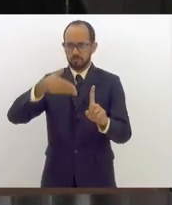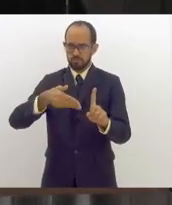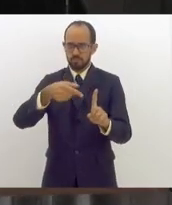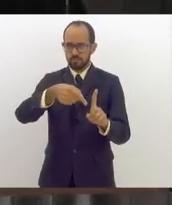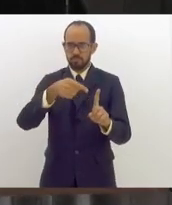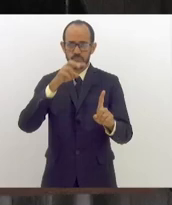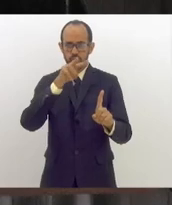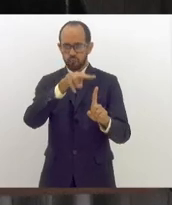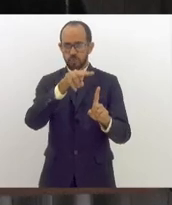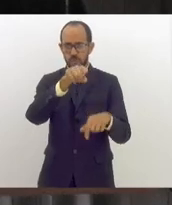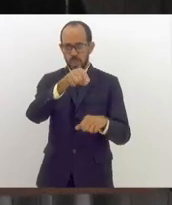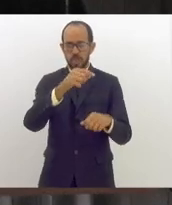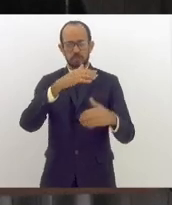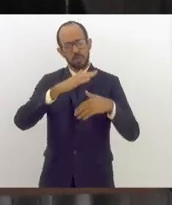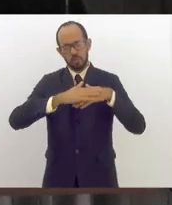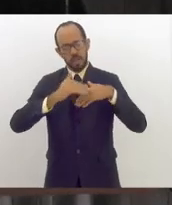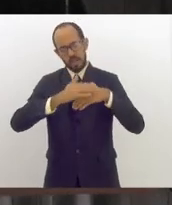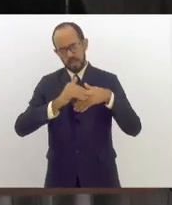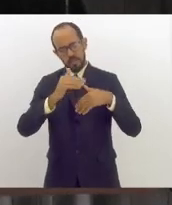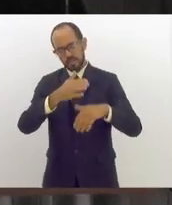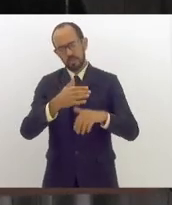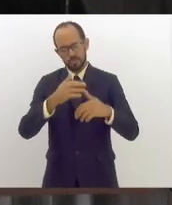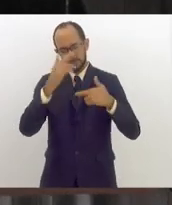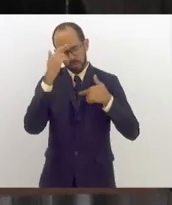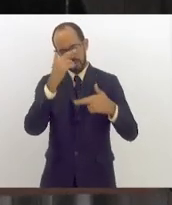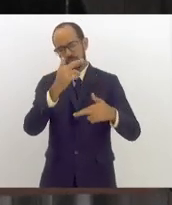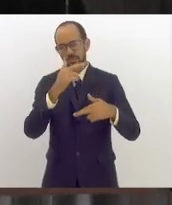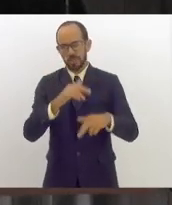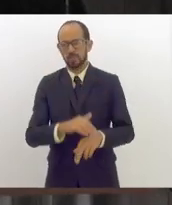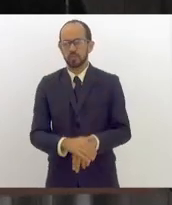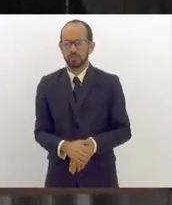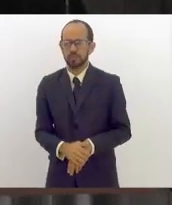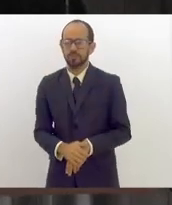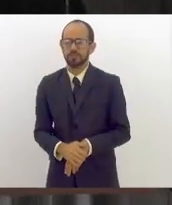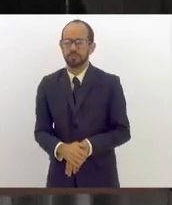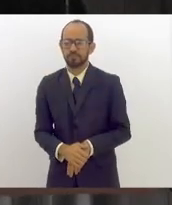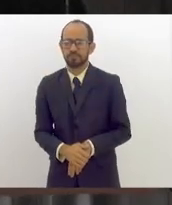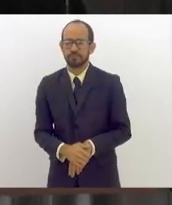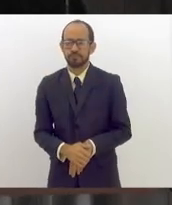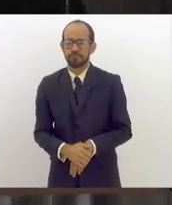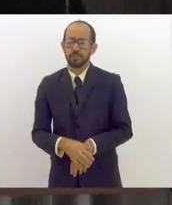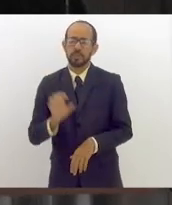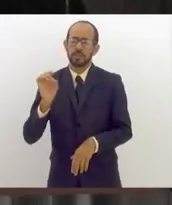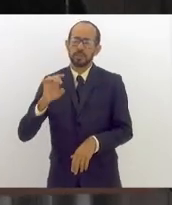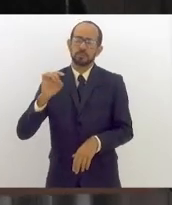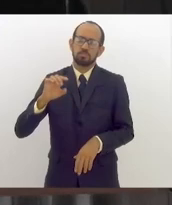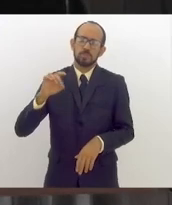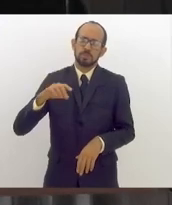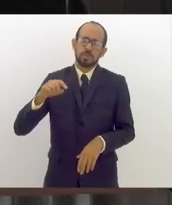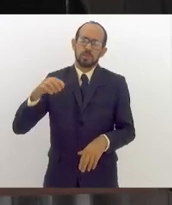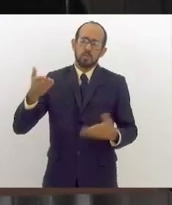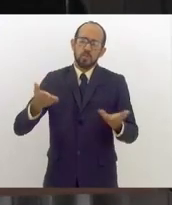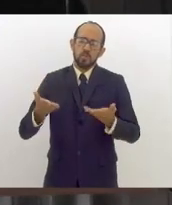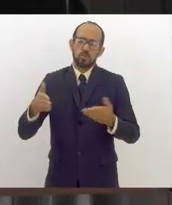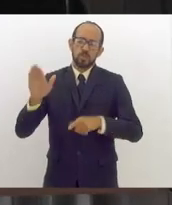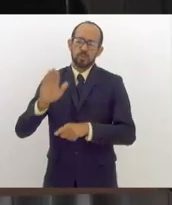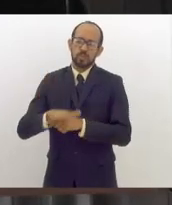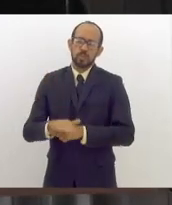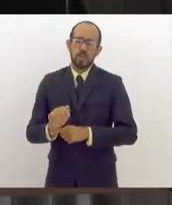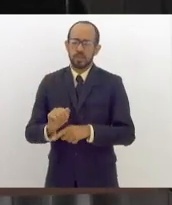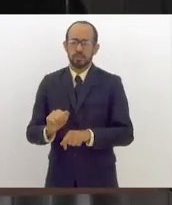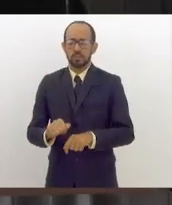também receba o meu carinho meu respeito mas especialmente nessa nessa tarde com a permissão